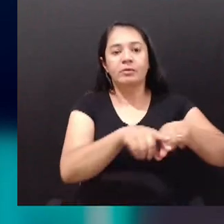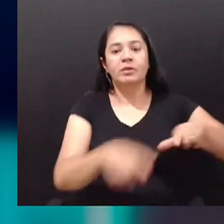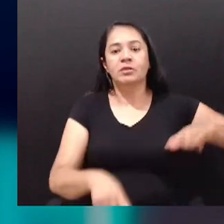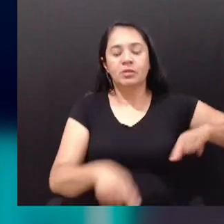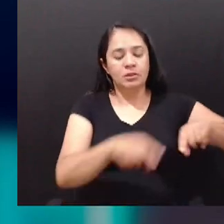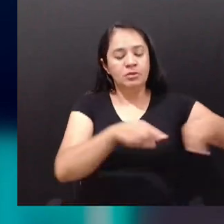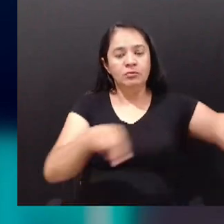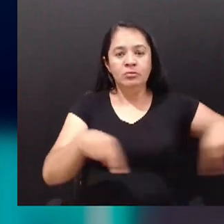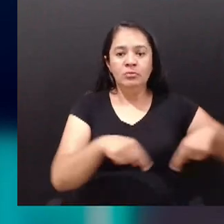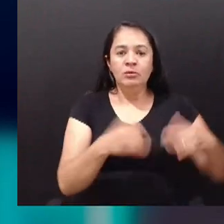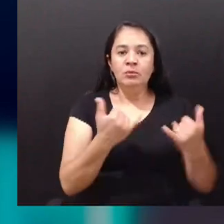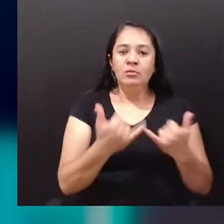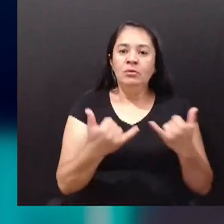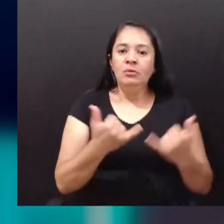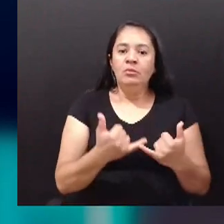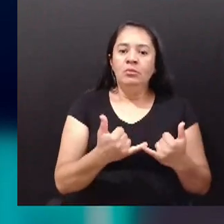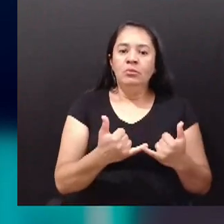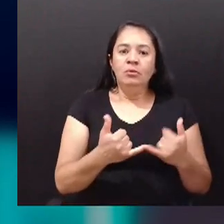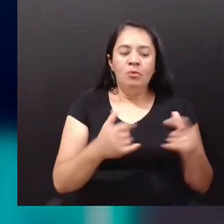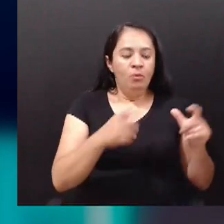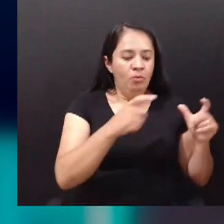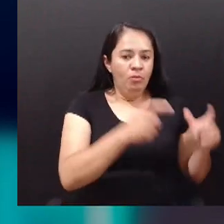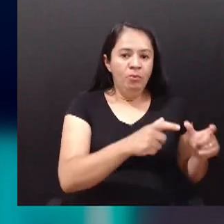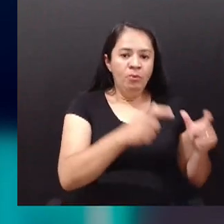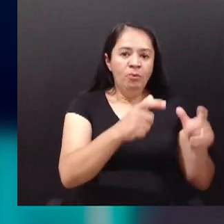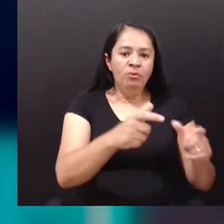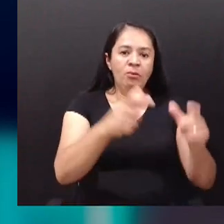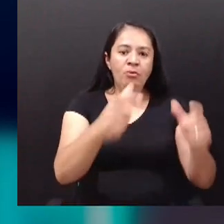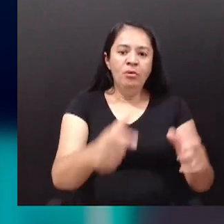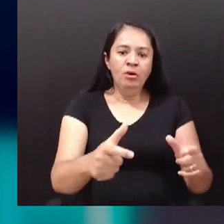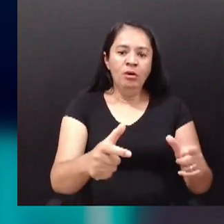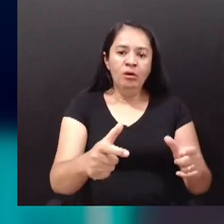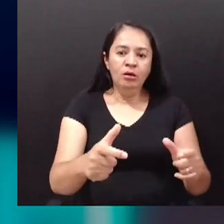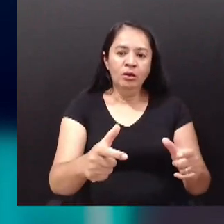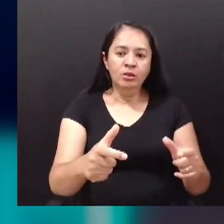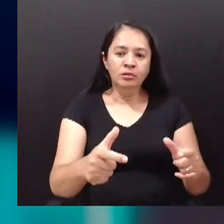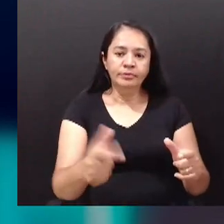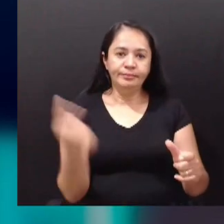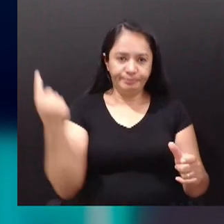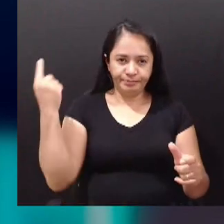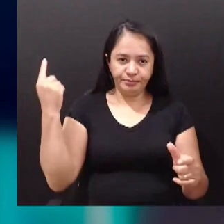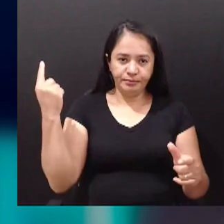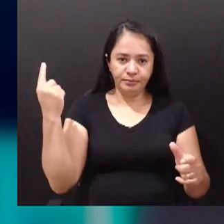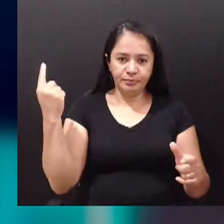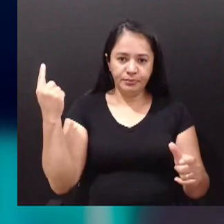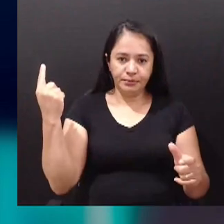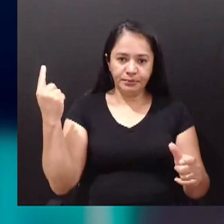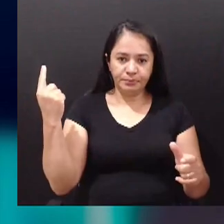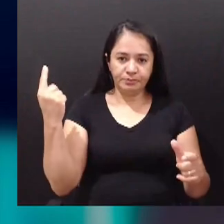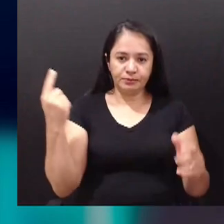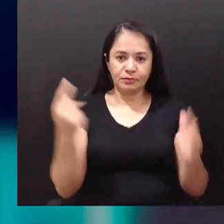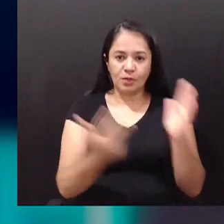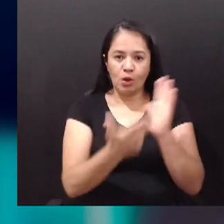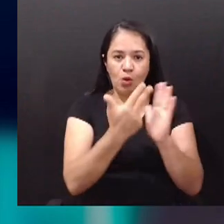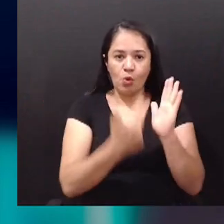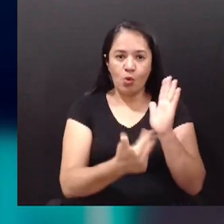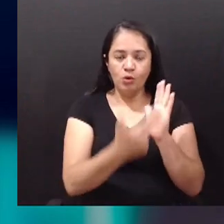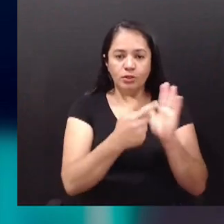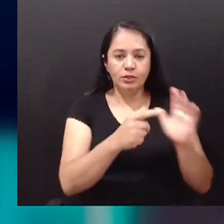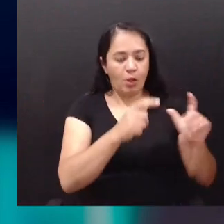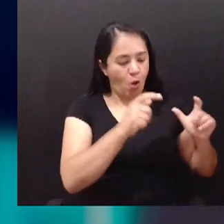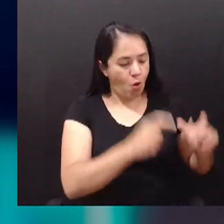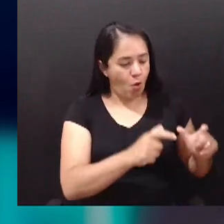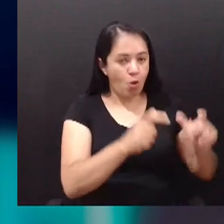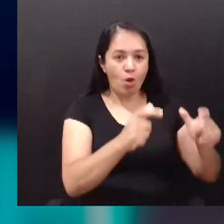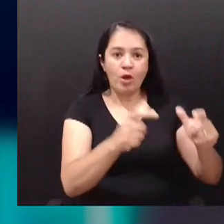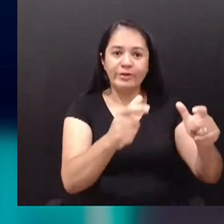3 reservatórios que eles se somam, né? Aquele desenho que está mostrado ali é exatamente